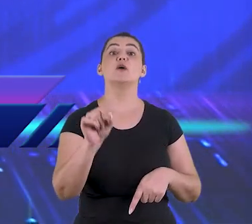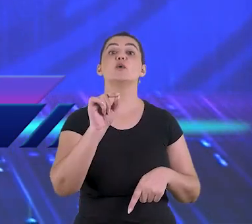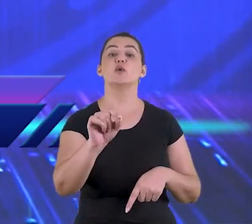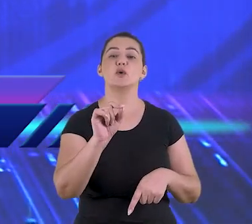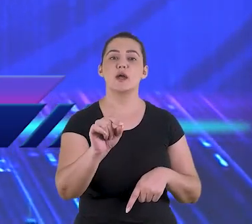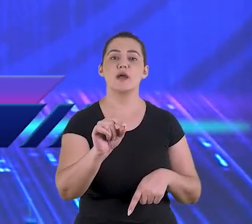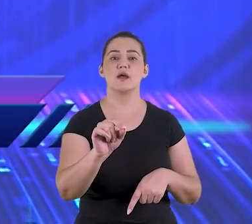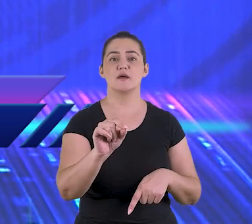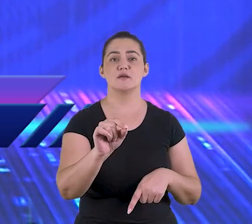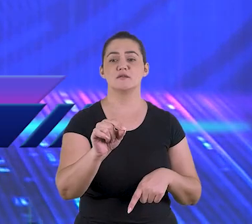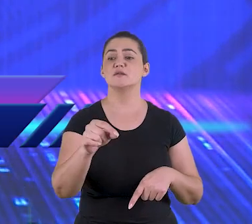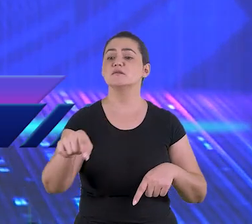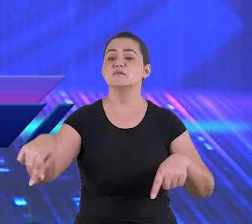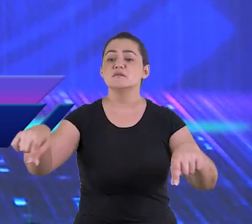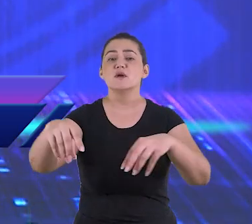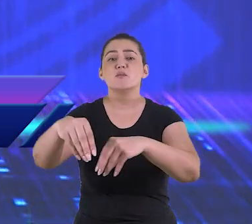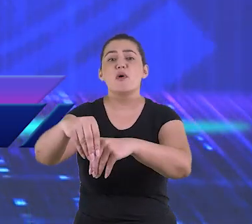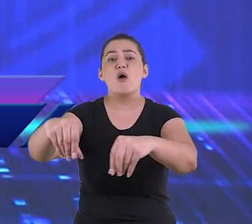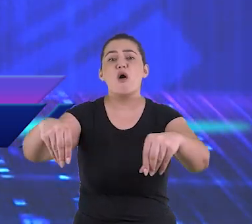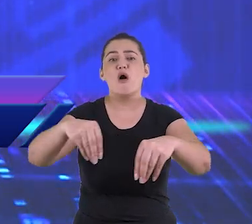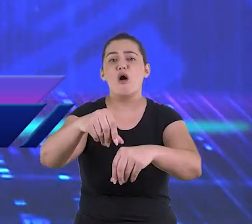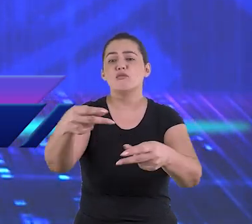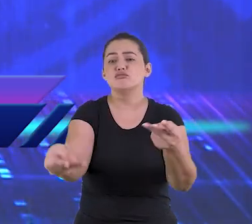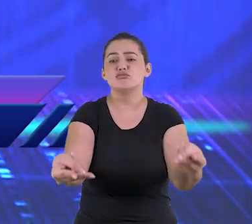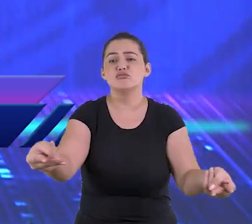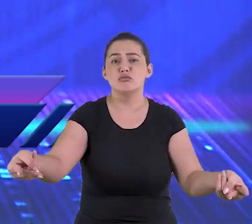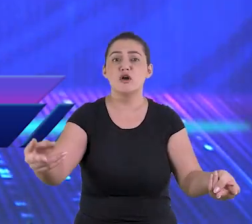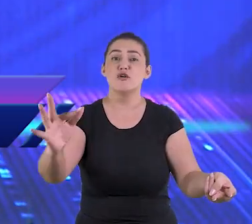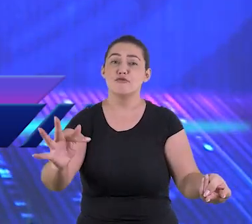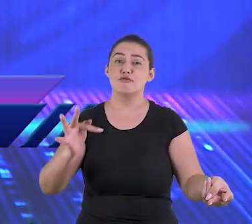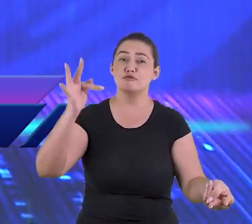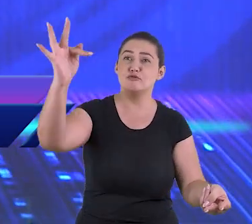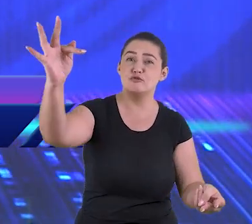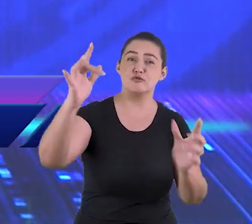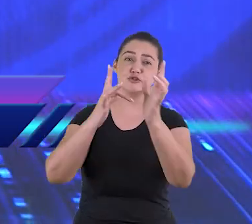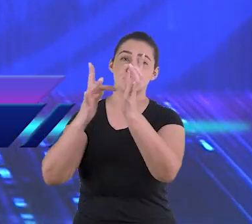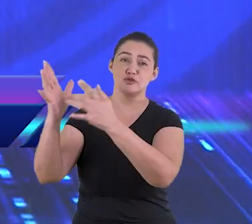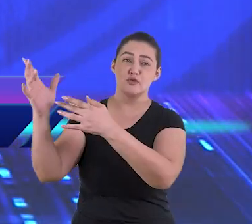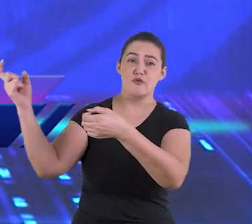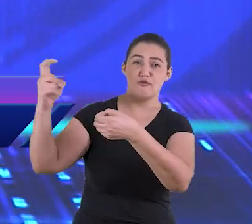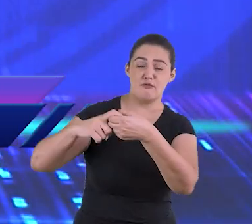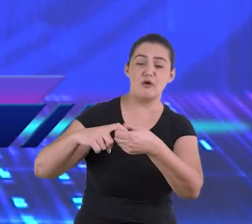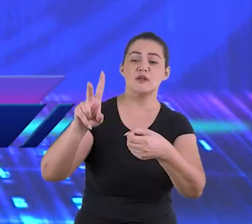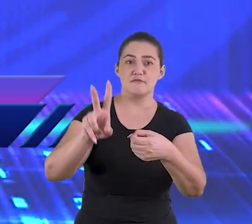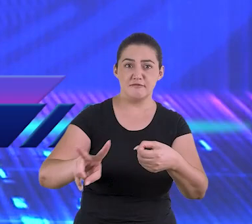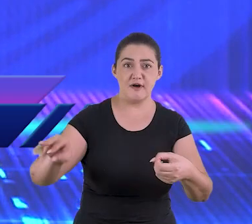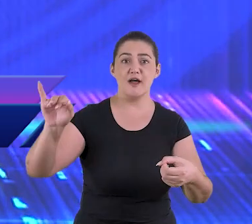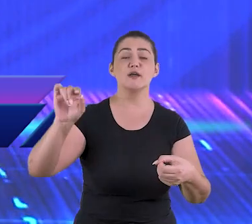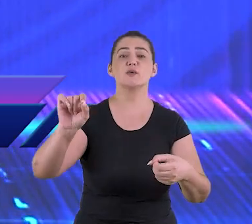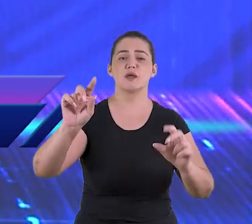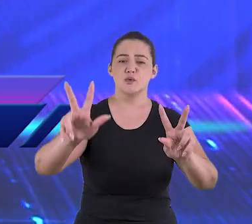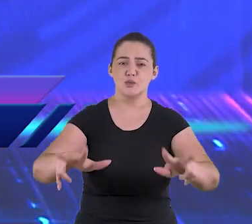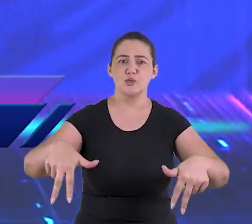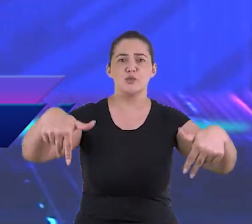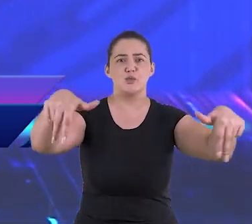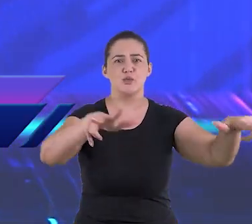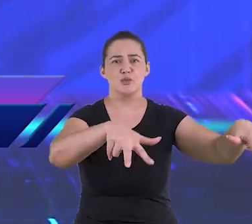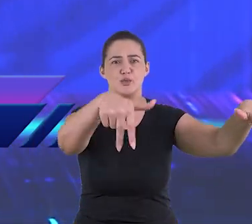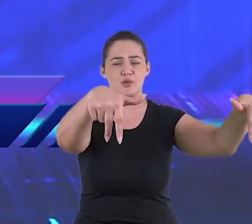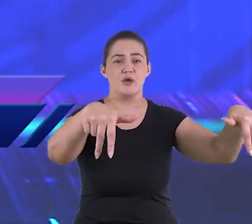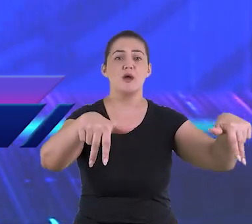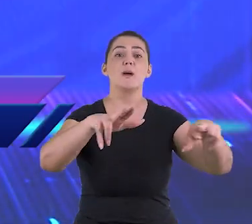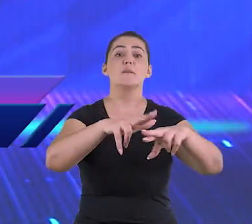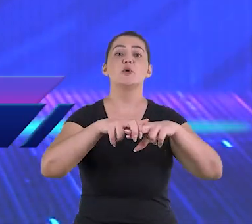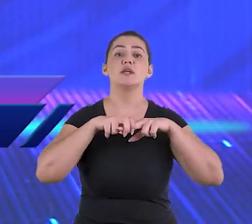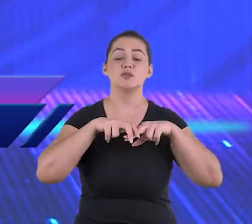e exultai, os que habitais no pó, porque o teu orvalho, ó Deus, será como o orvalho de